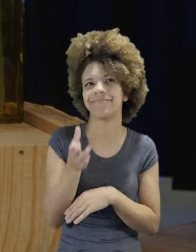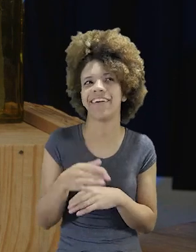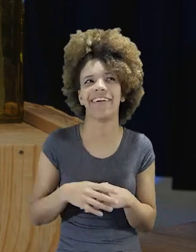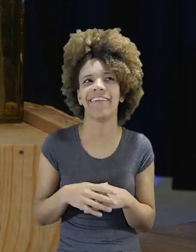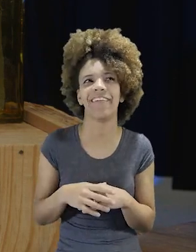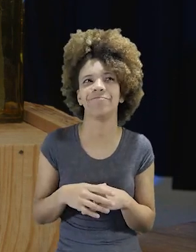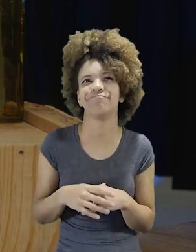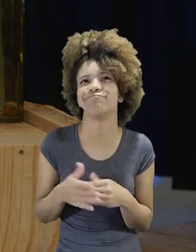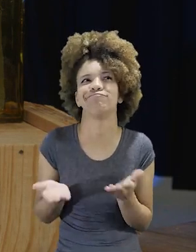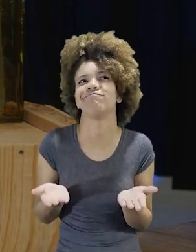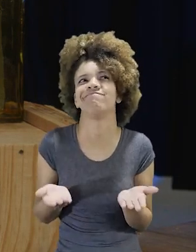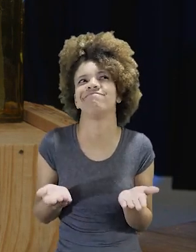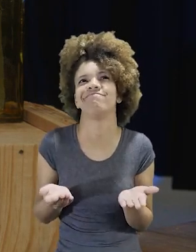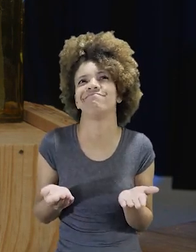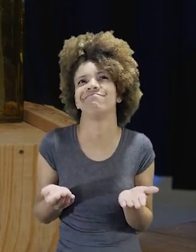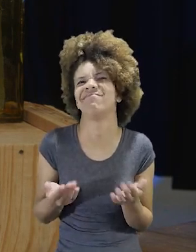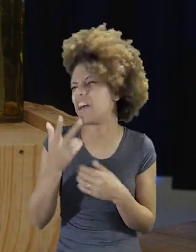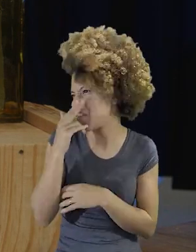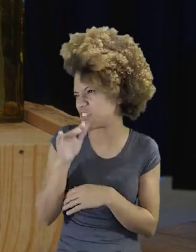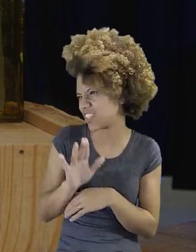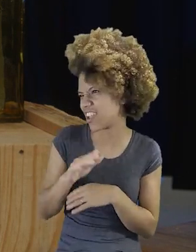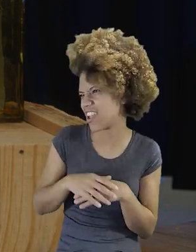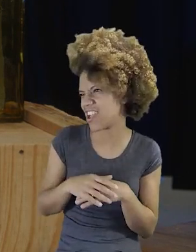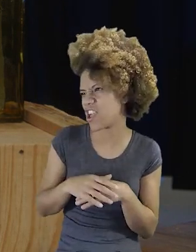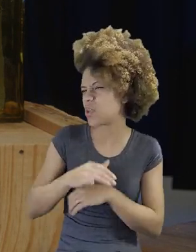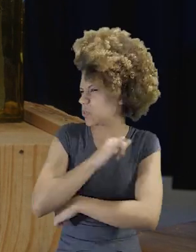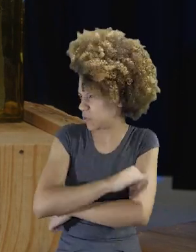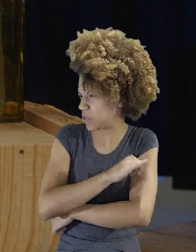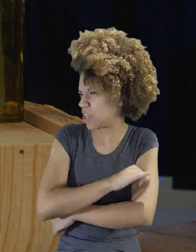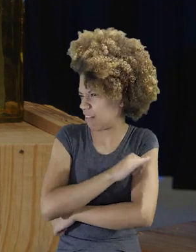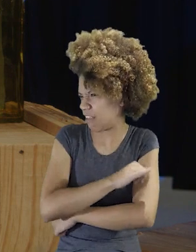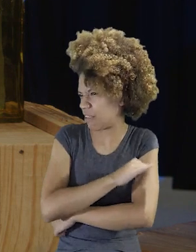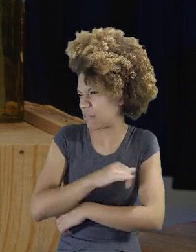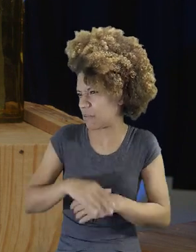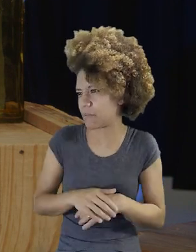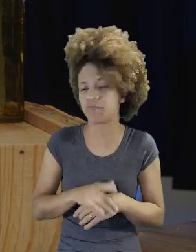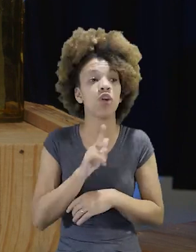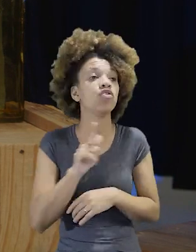cara tipo assim da da da da da eu acho que era uns cara do Rio de Janeiro